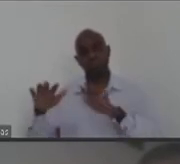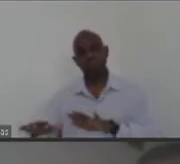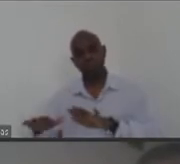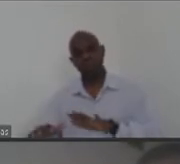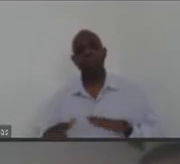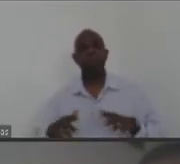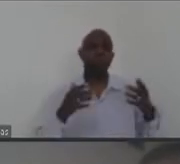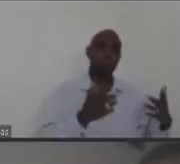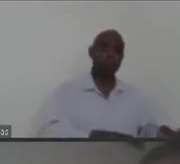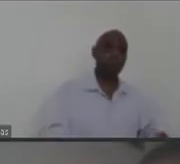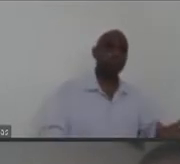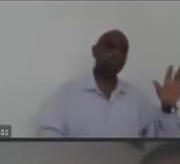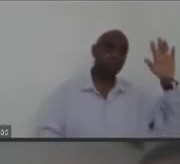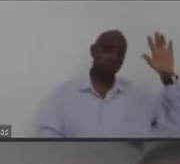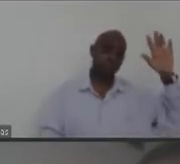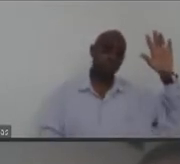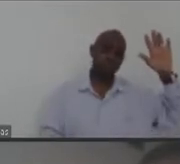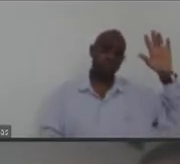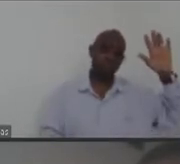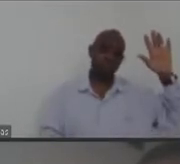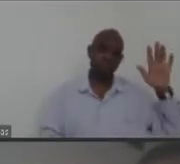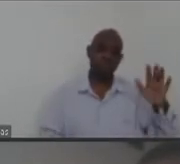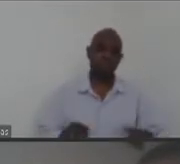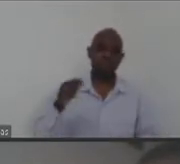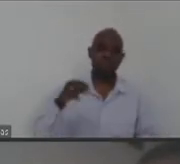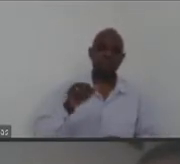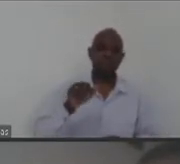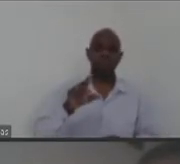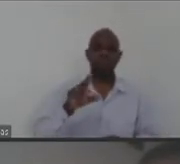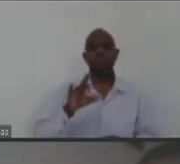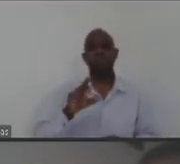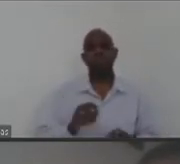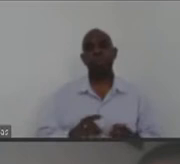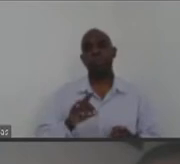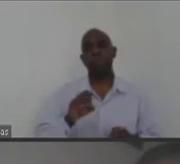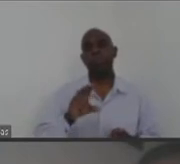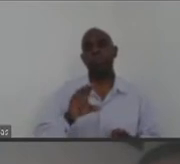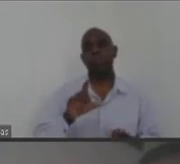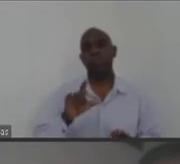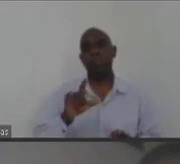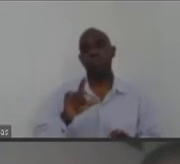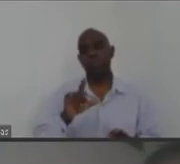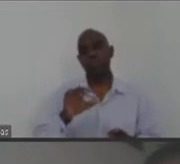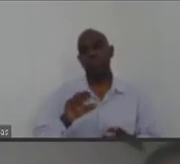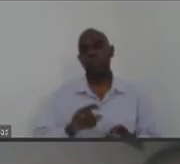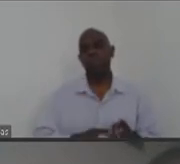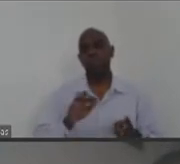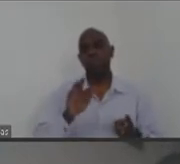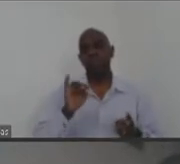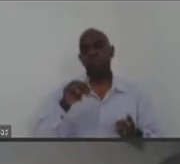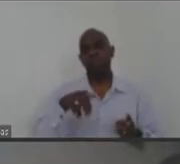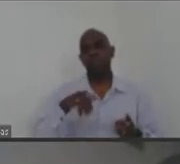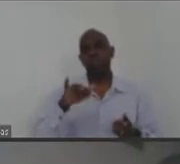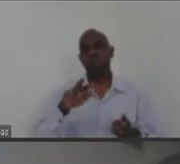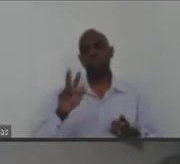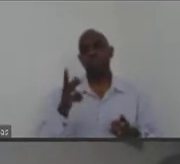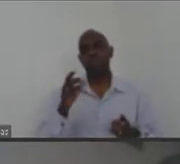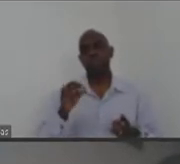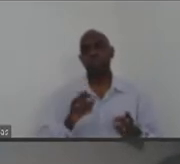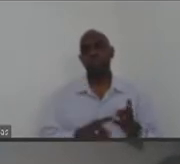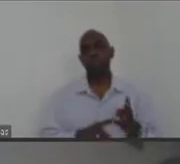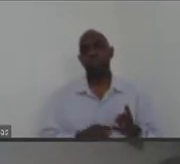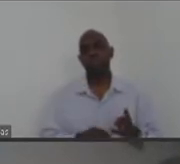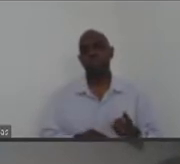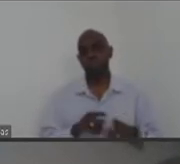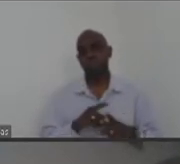manifestem. Voto contrário do vereador Márcio, o vereador Décio, o vereador Valdir Fininho e o vereador... Só 3